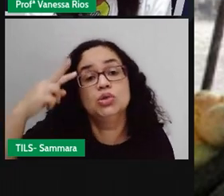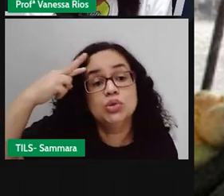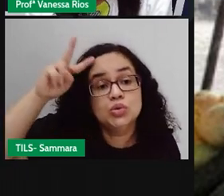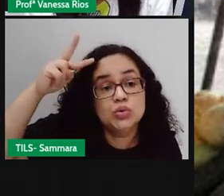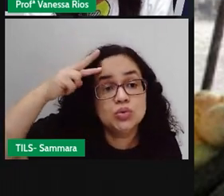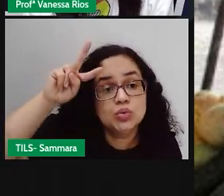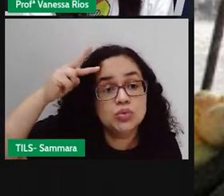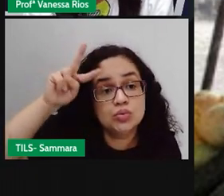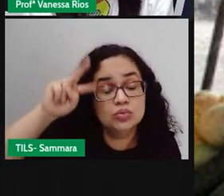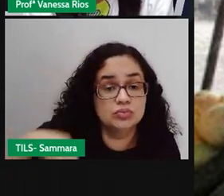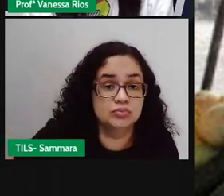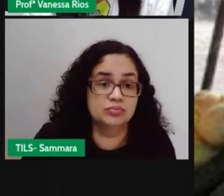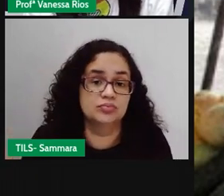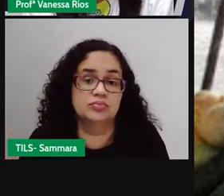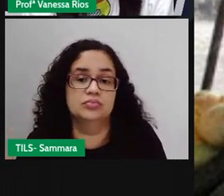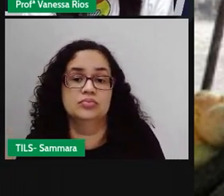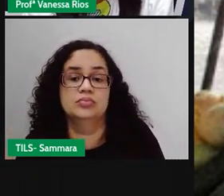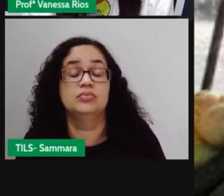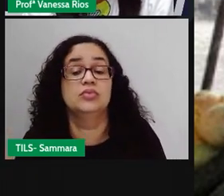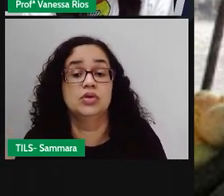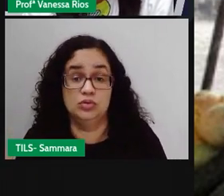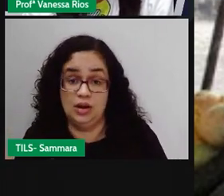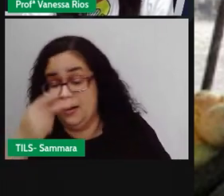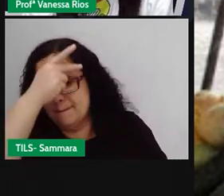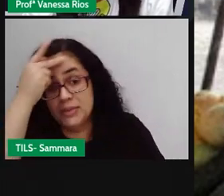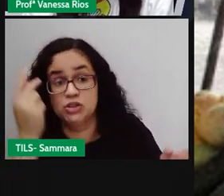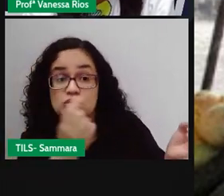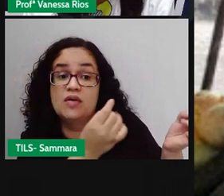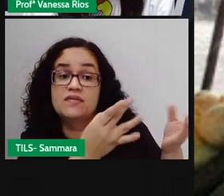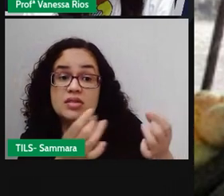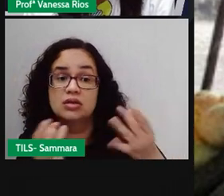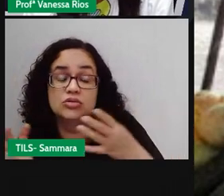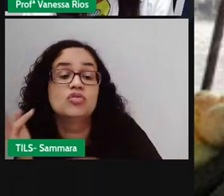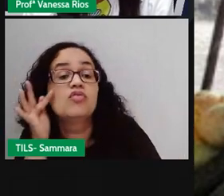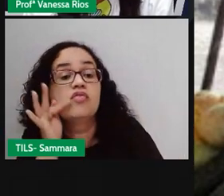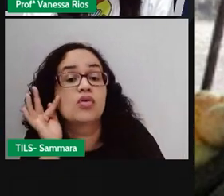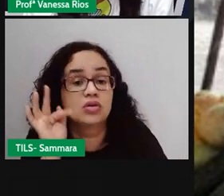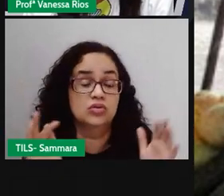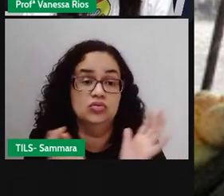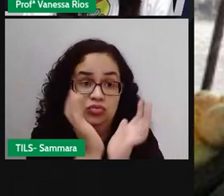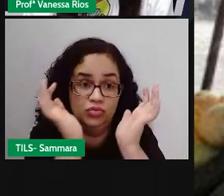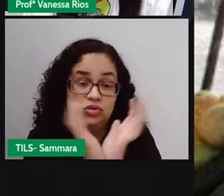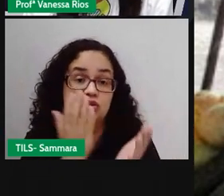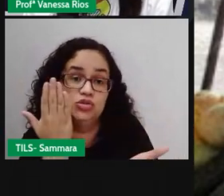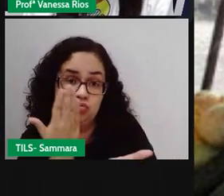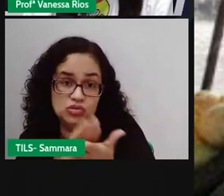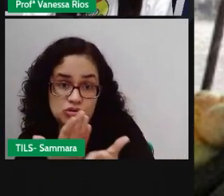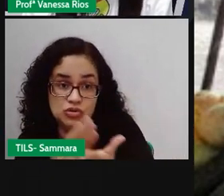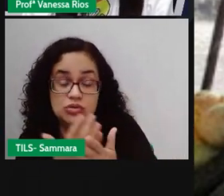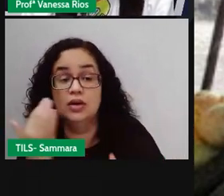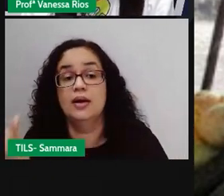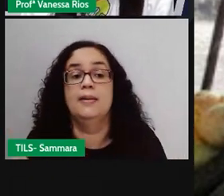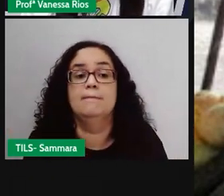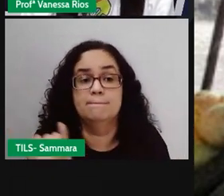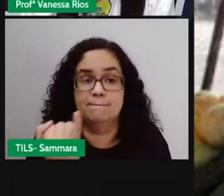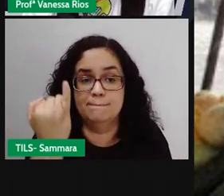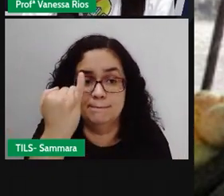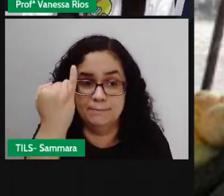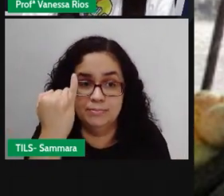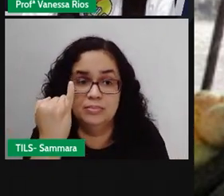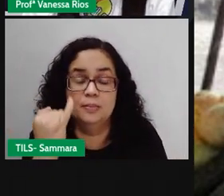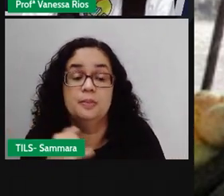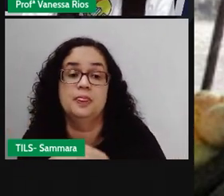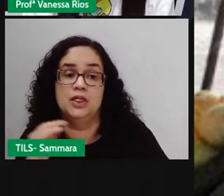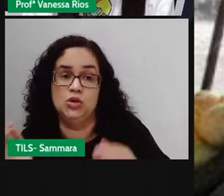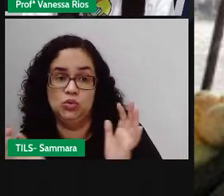histórica, que é os feirantes, né, as feiras. A gente também já estudou sobre a importância tanto da